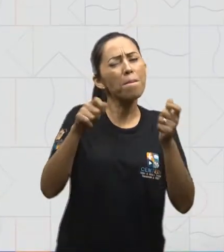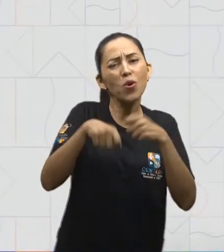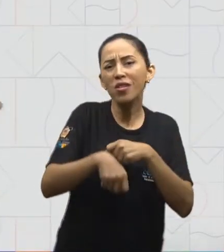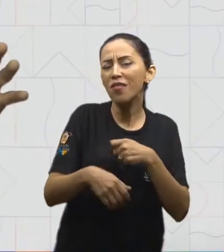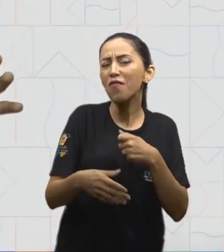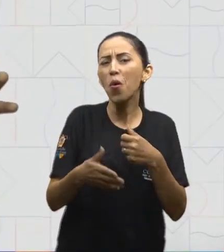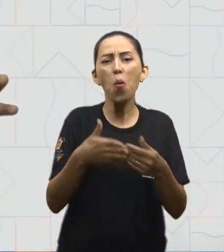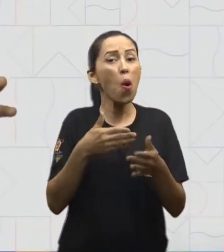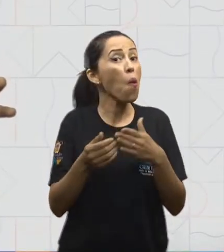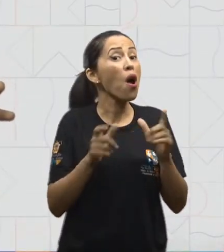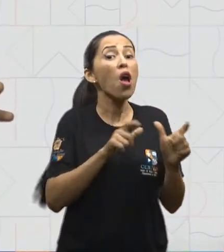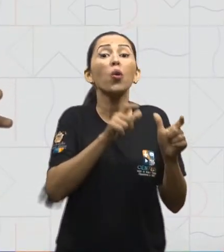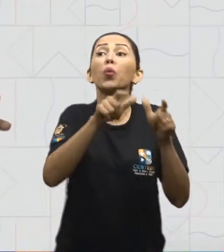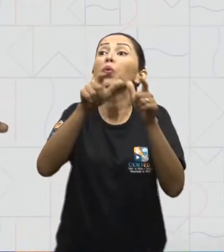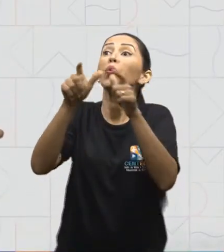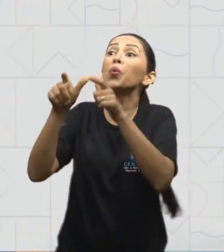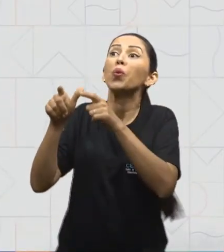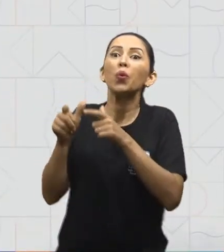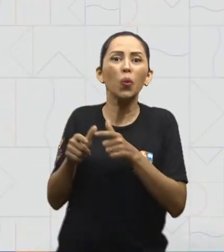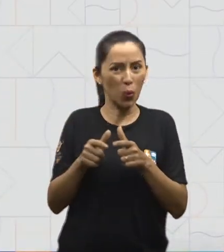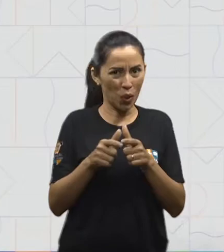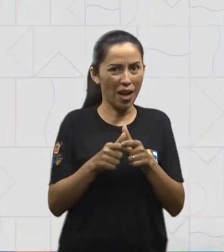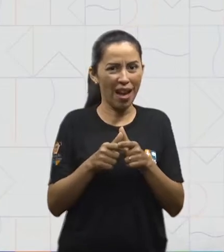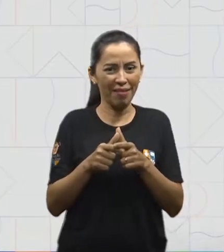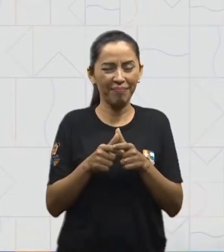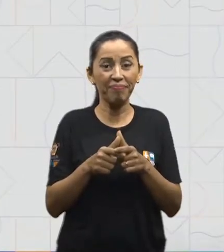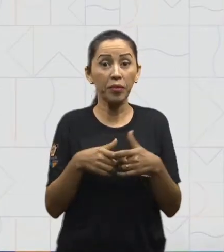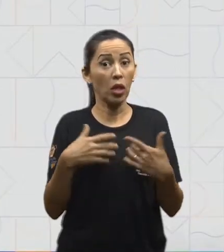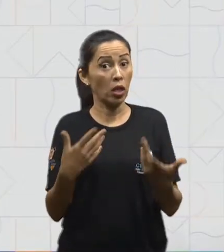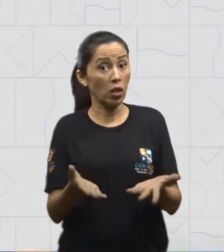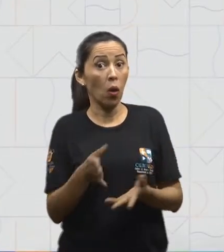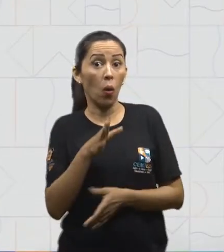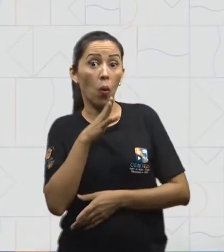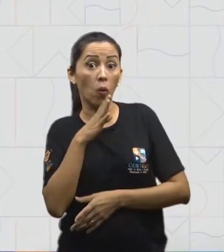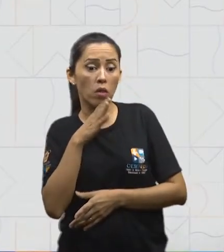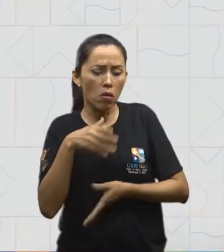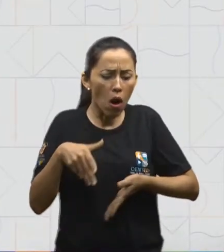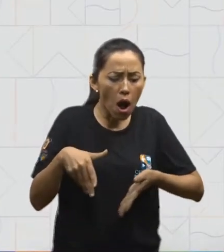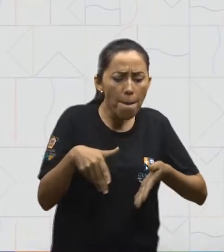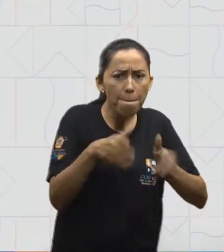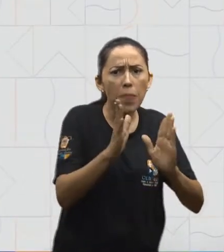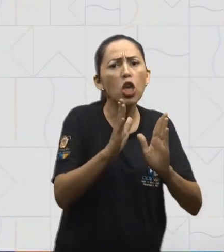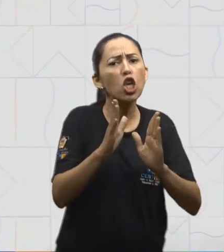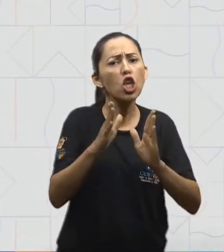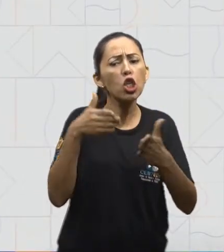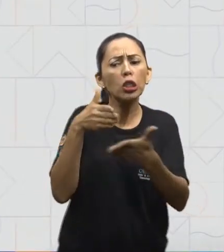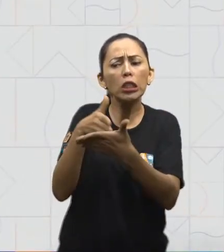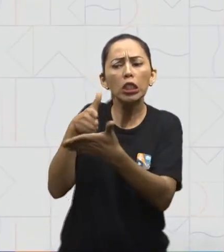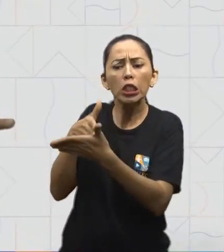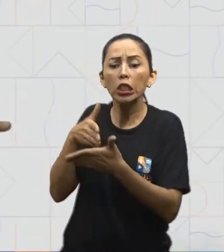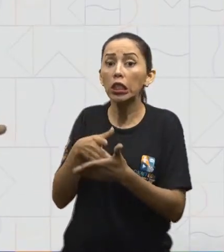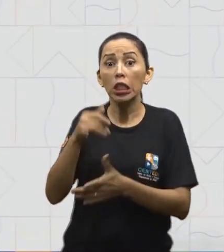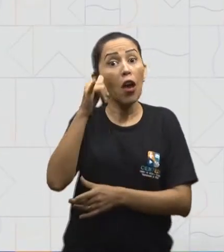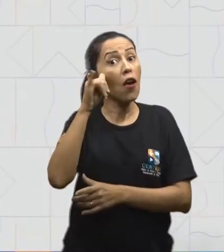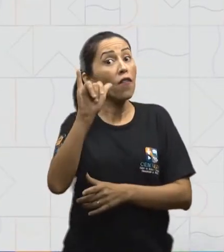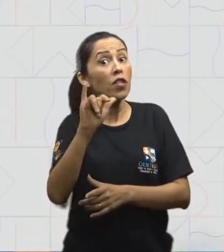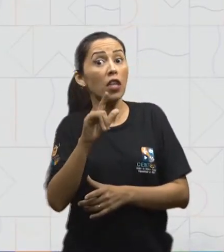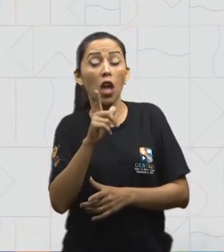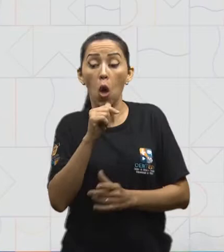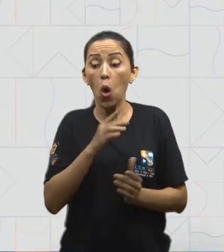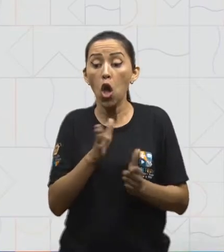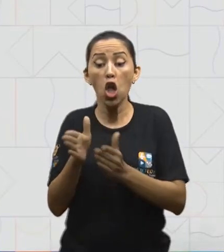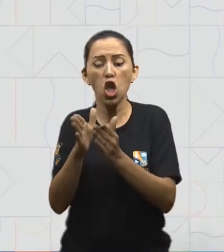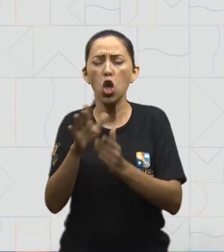e escolher as rotas futuras, conhecendo assim os caminhos, os obstáculos, evitando rios,